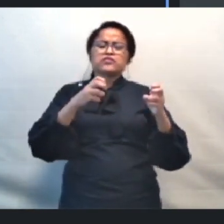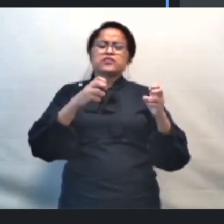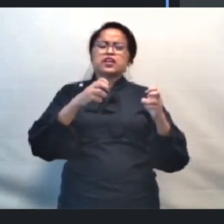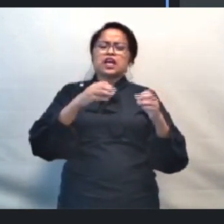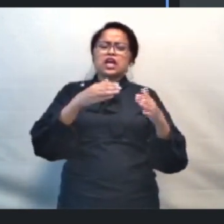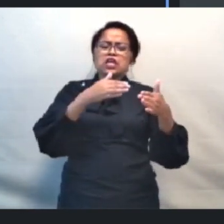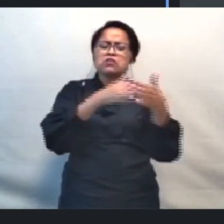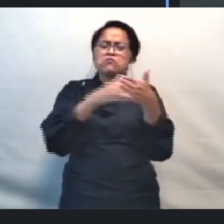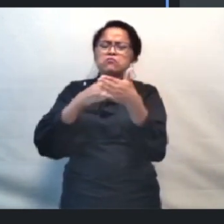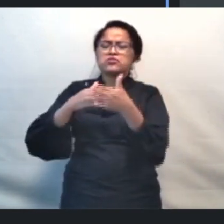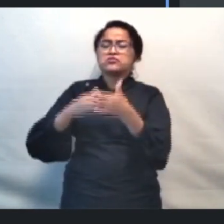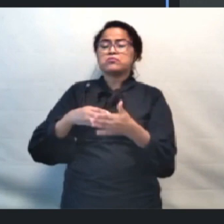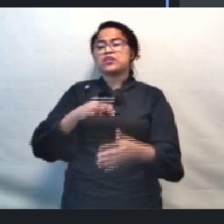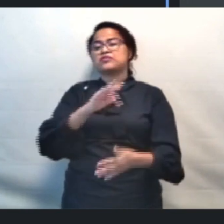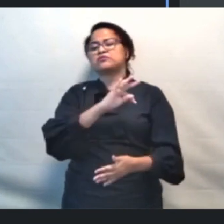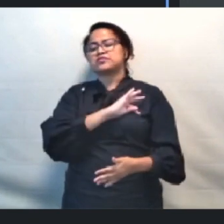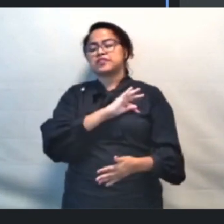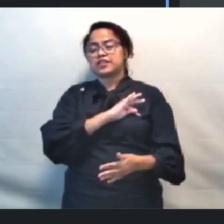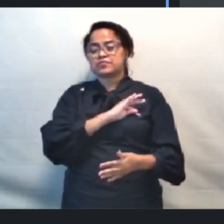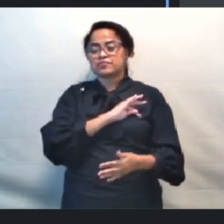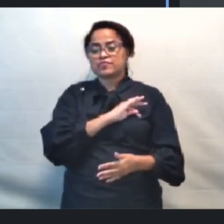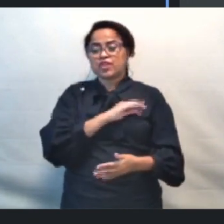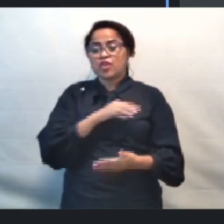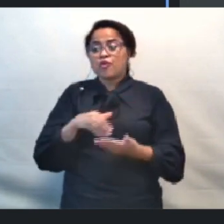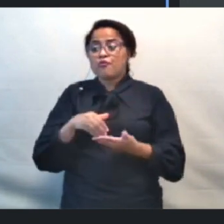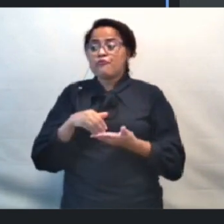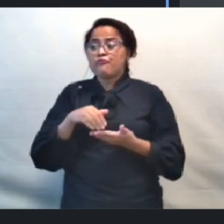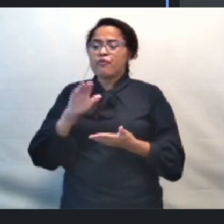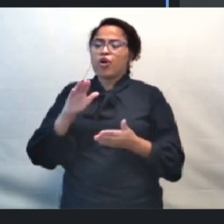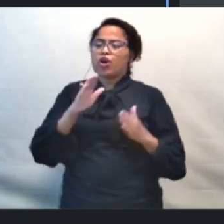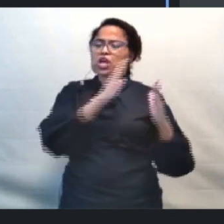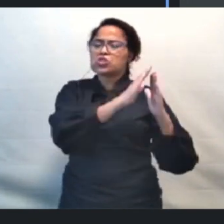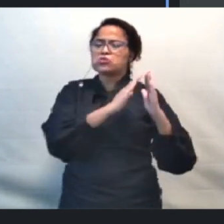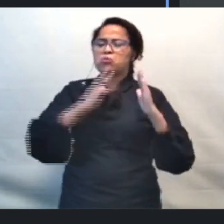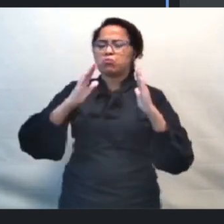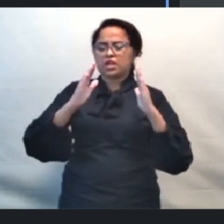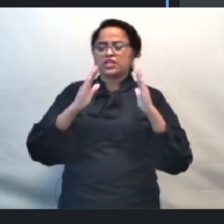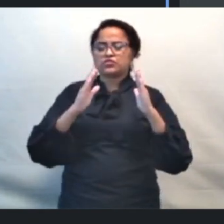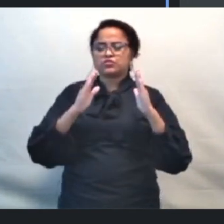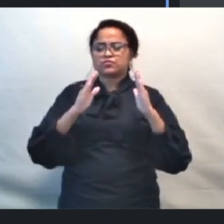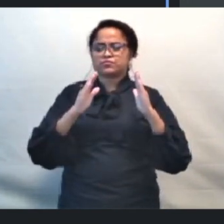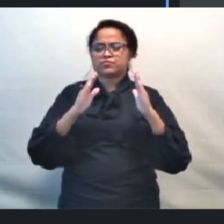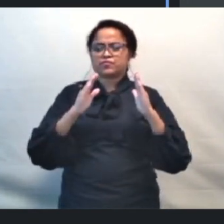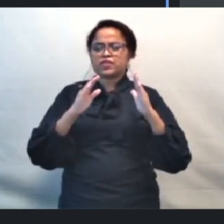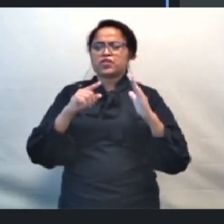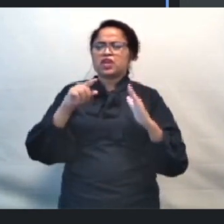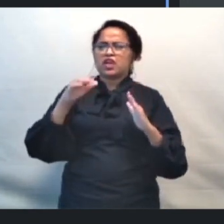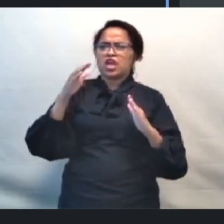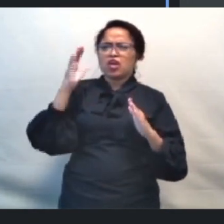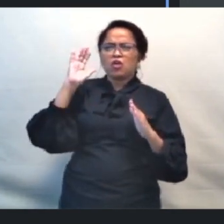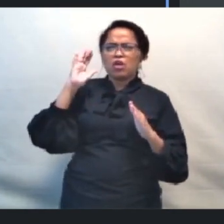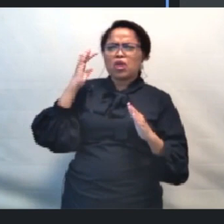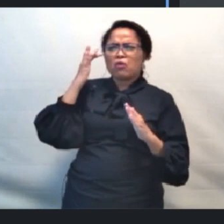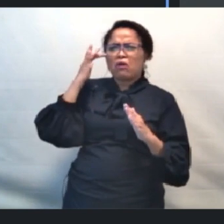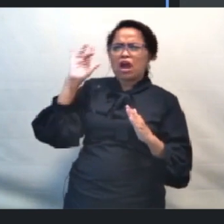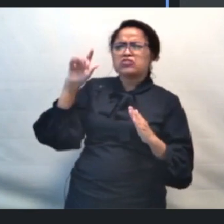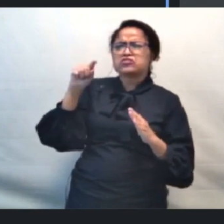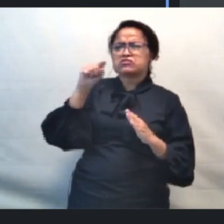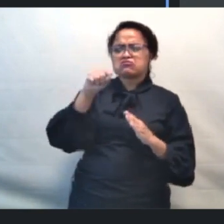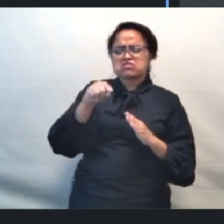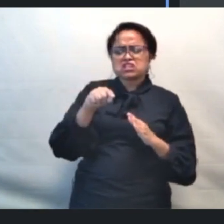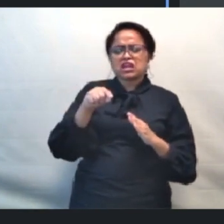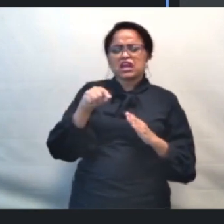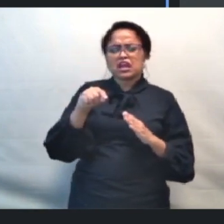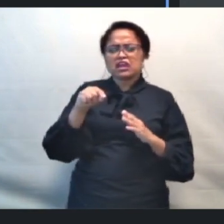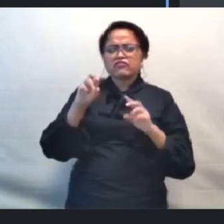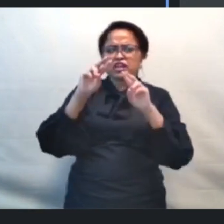técnicos fora deste prazo, né? Eu acho que o caso que você está se referindo é um caso a respeito de